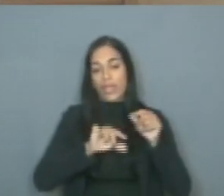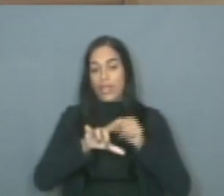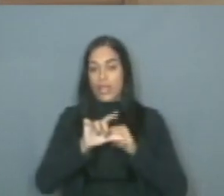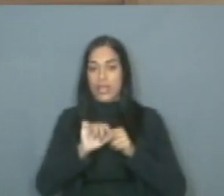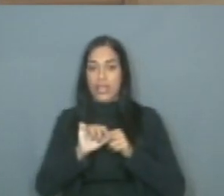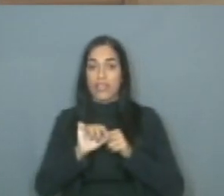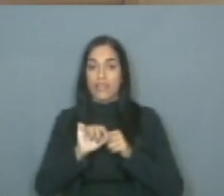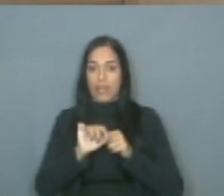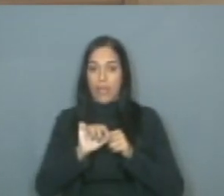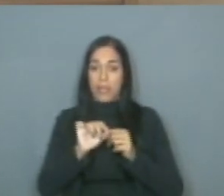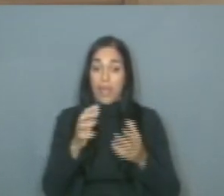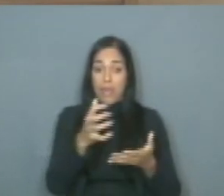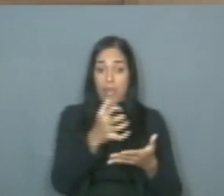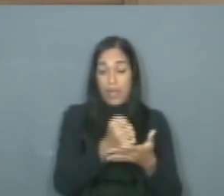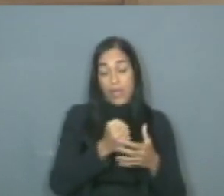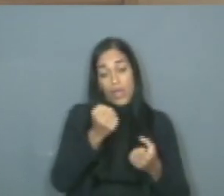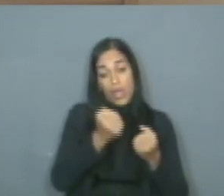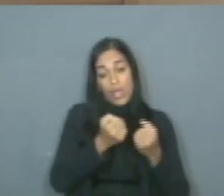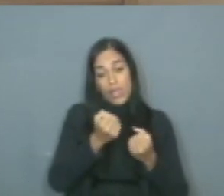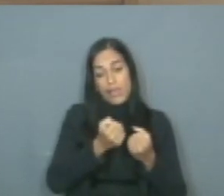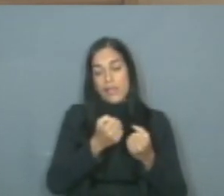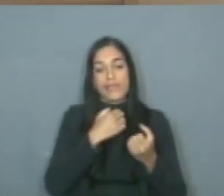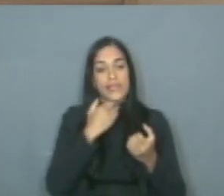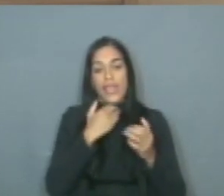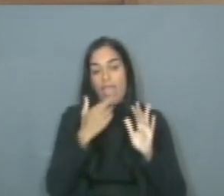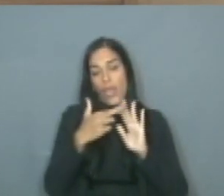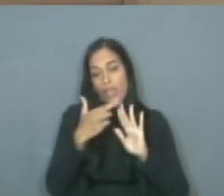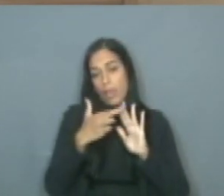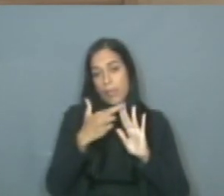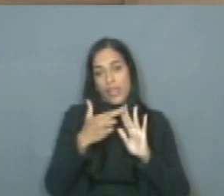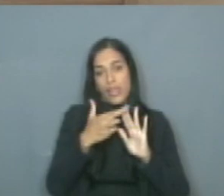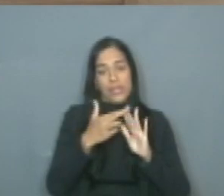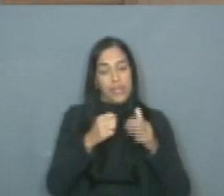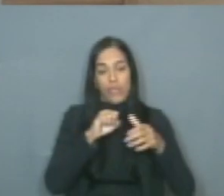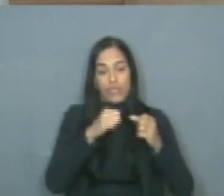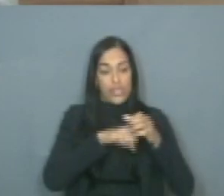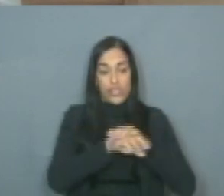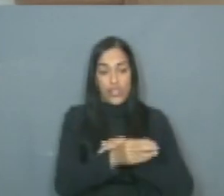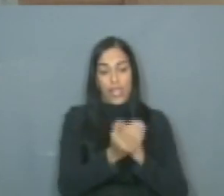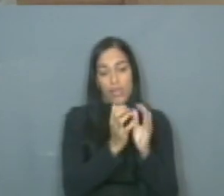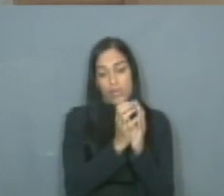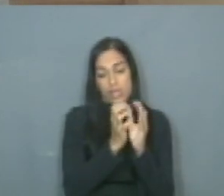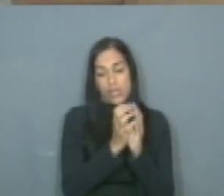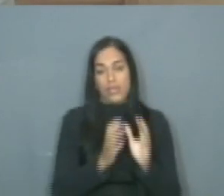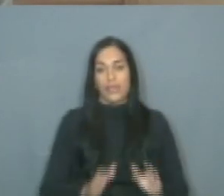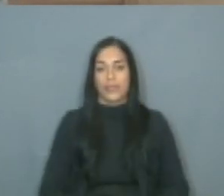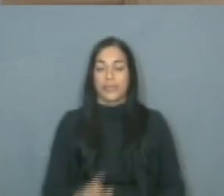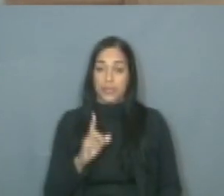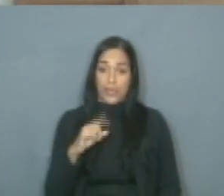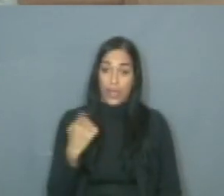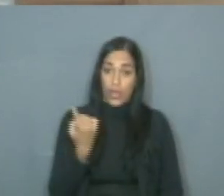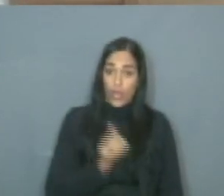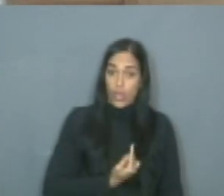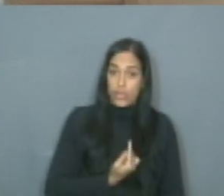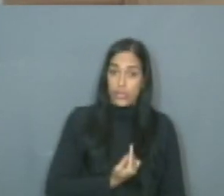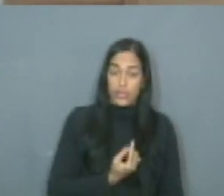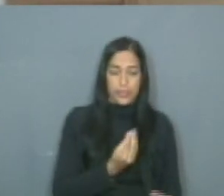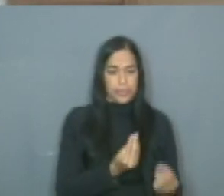estacionados irregularmente no município do Recife. Nós temos, presidente, recebido